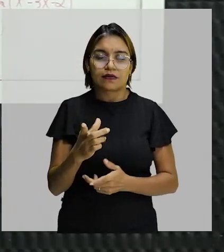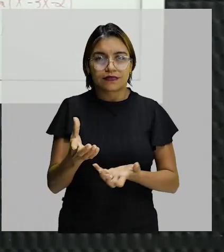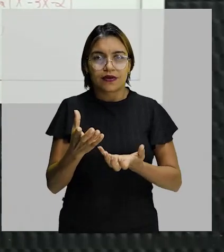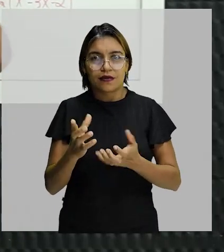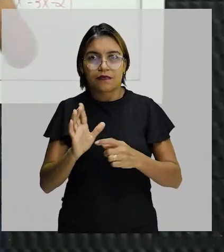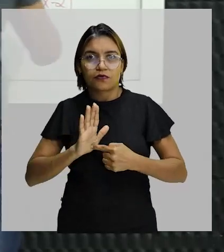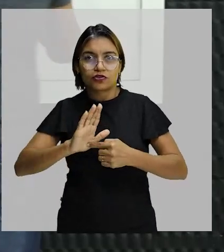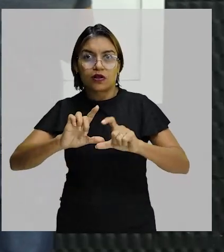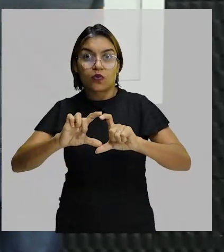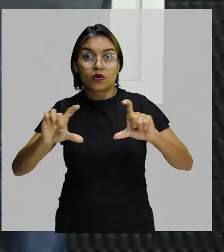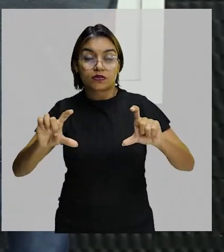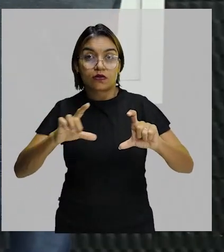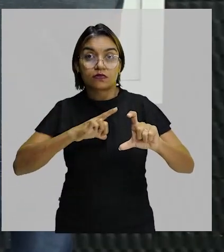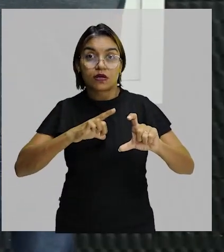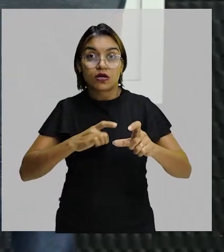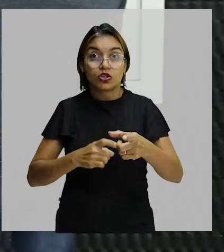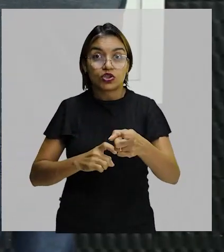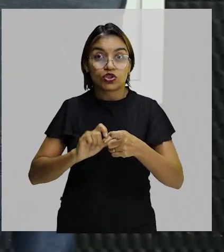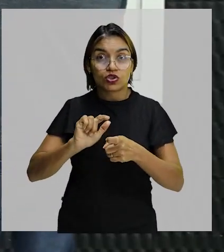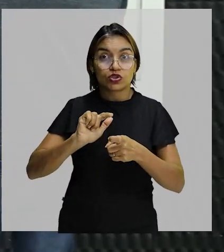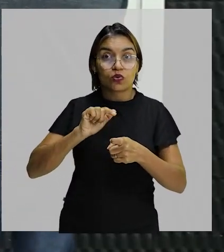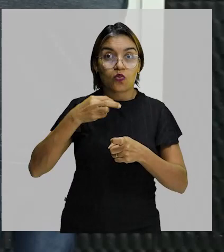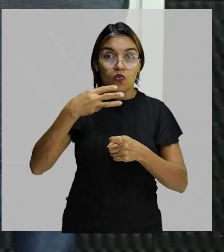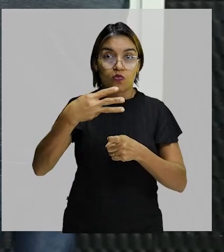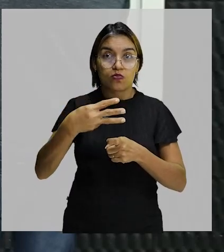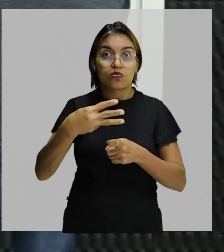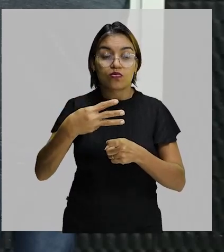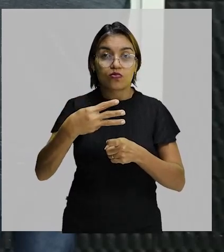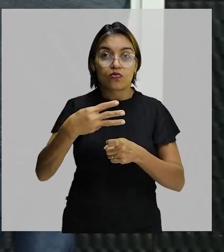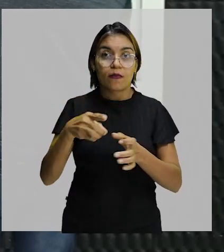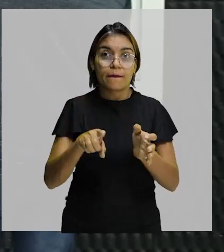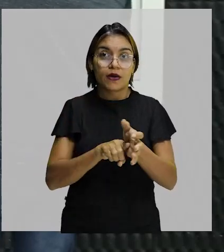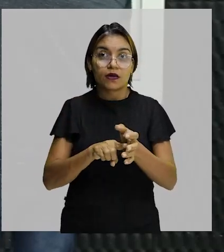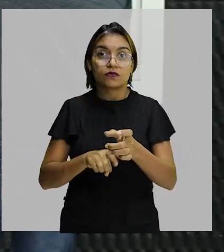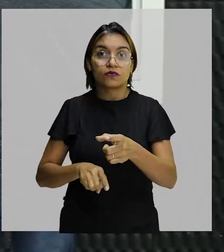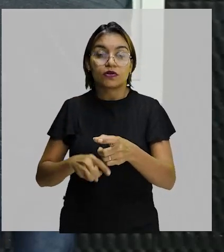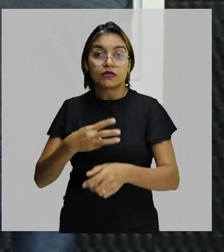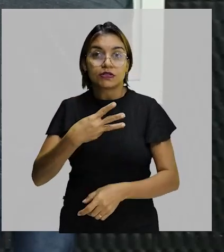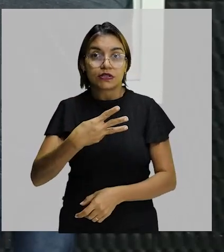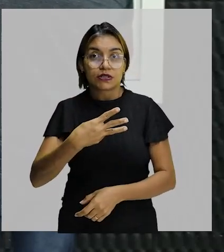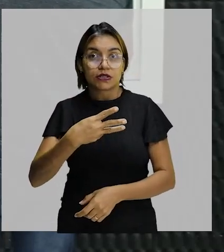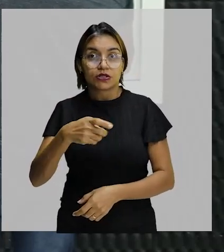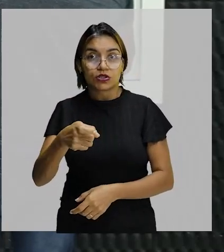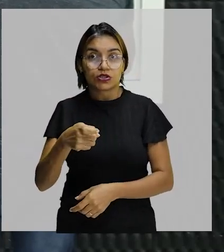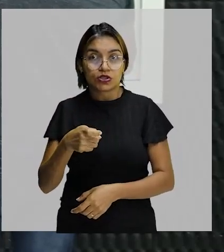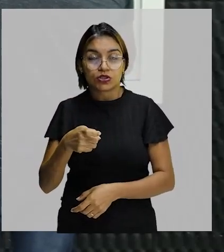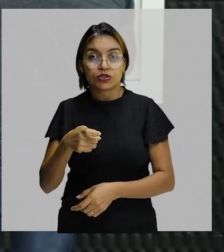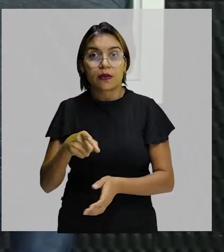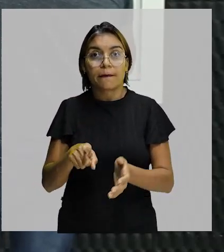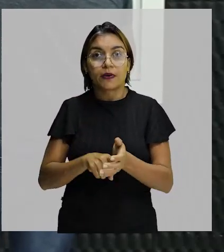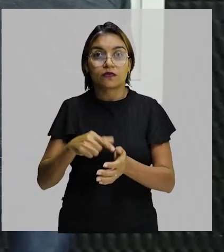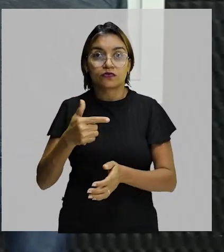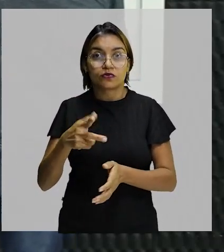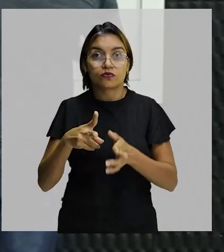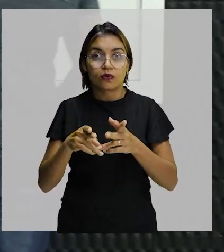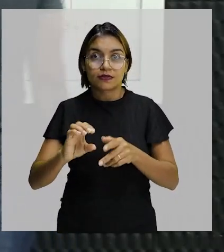equação, aí você vai ter x ao cubo menos 3x menos 2 igual a